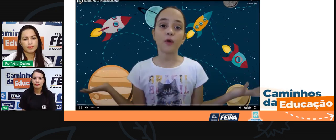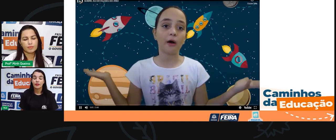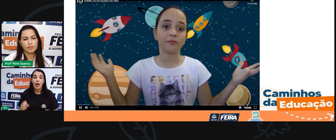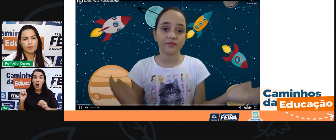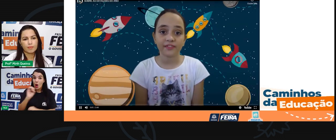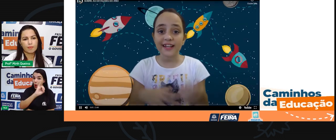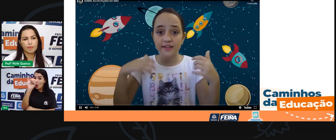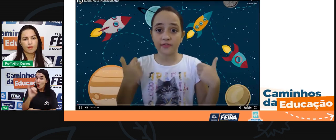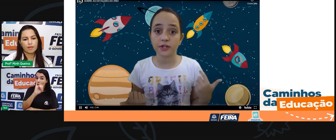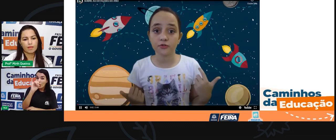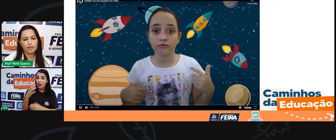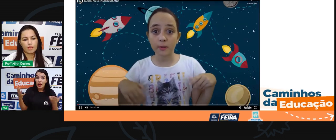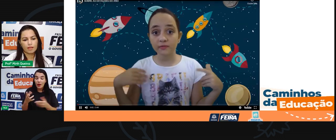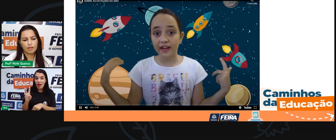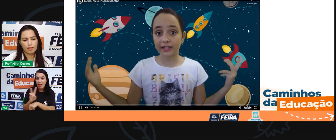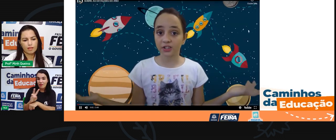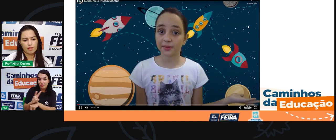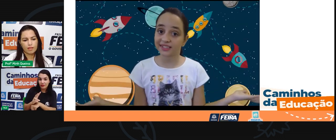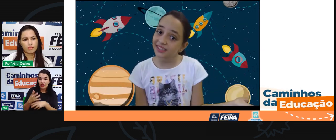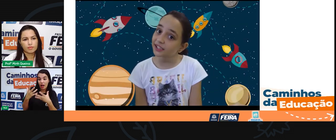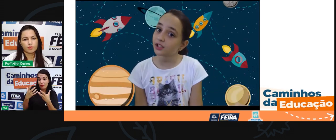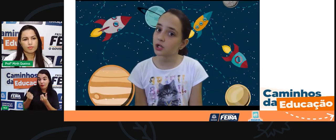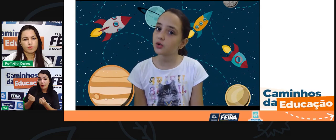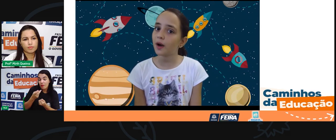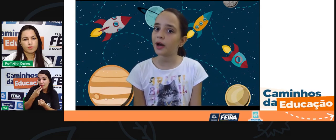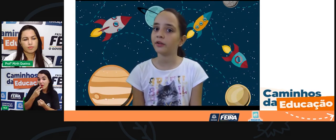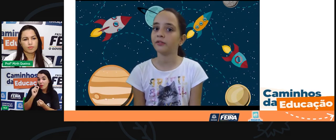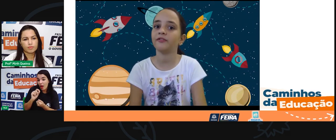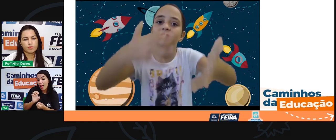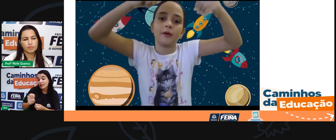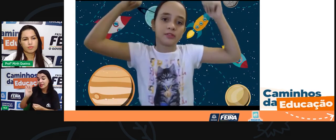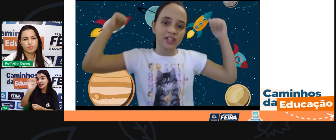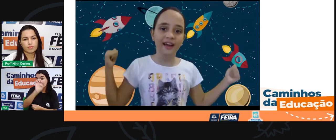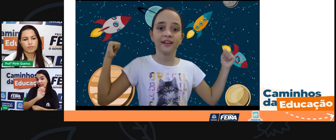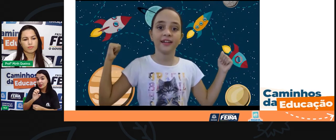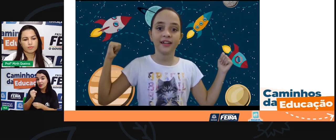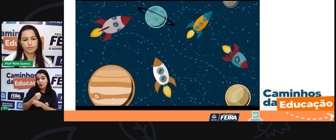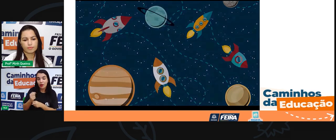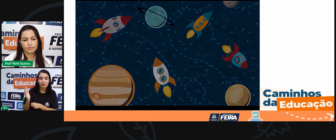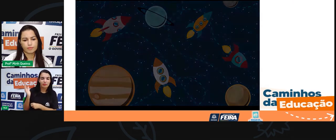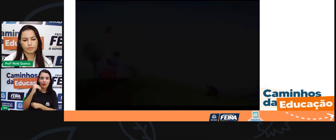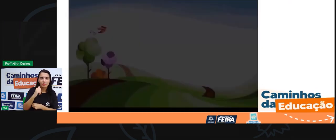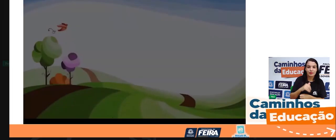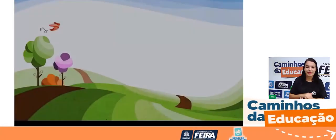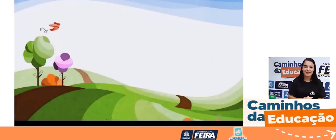Oi, pessoal! Nesse vídeo, vamos falar sobre as estações do ano. Vamos lá?